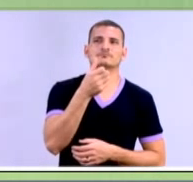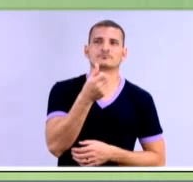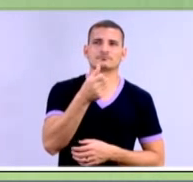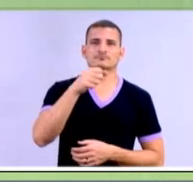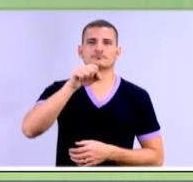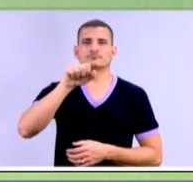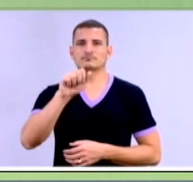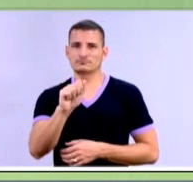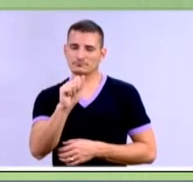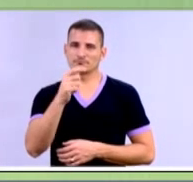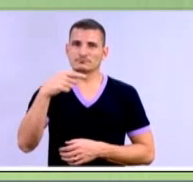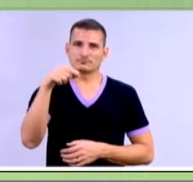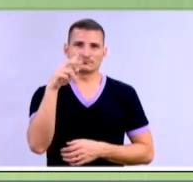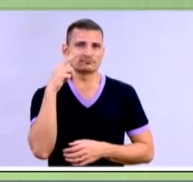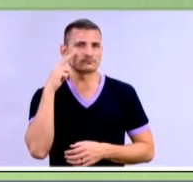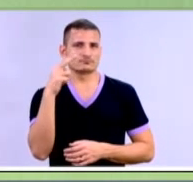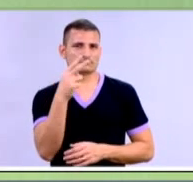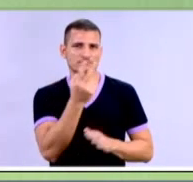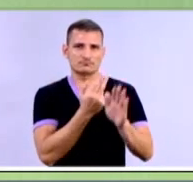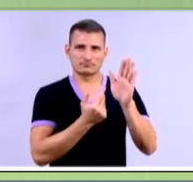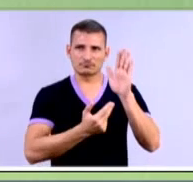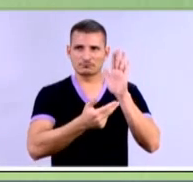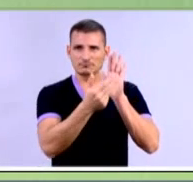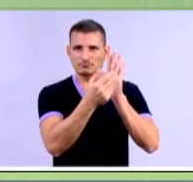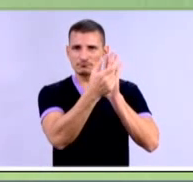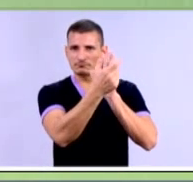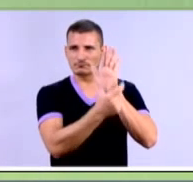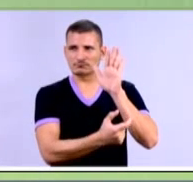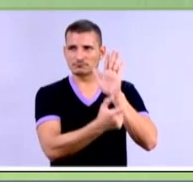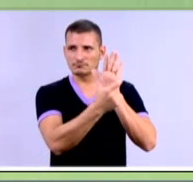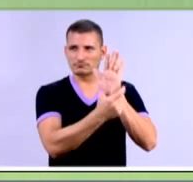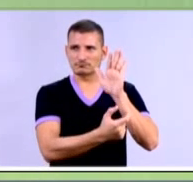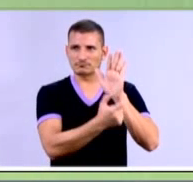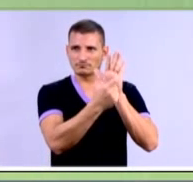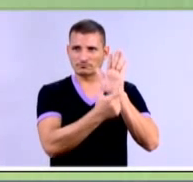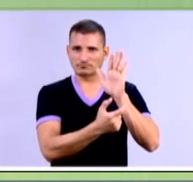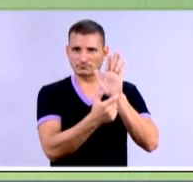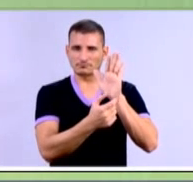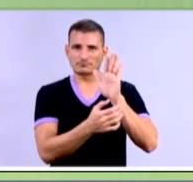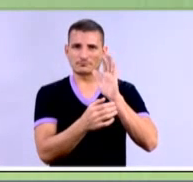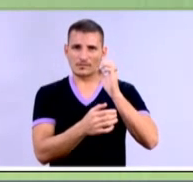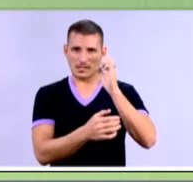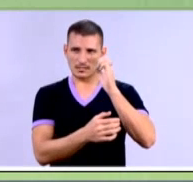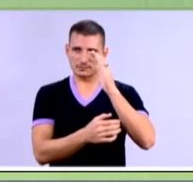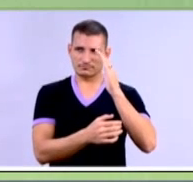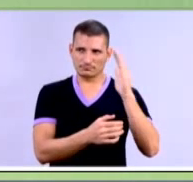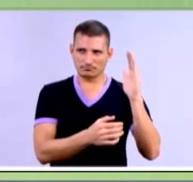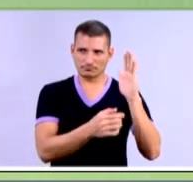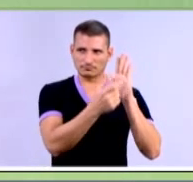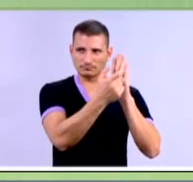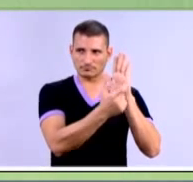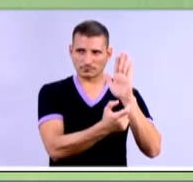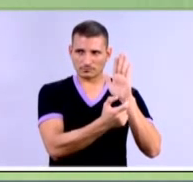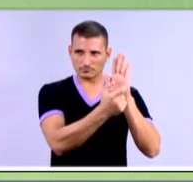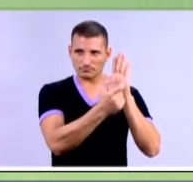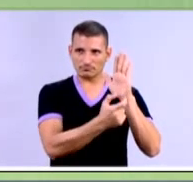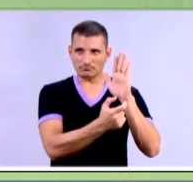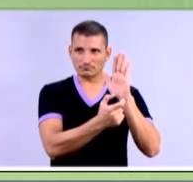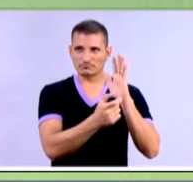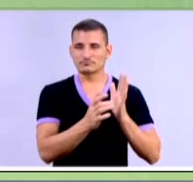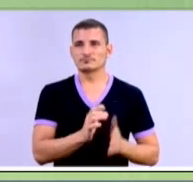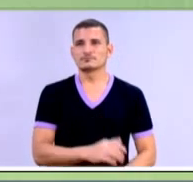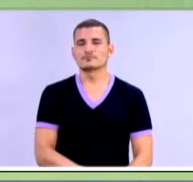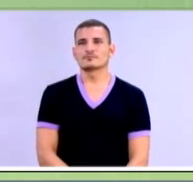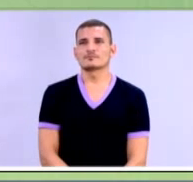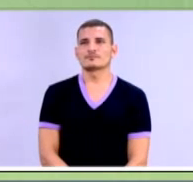se a imagem está bem visível para vocês, mas é essa daqui da esquerda, T568A. Como que é?